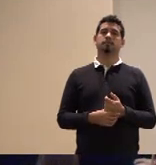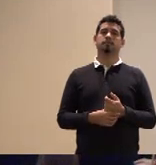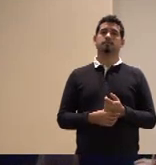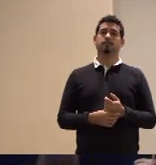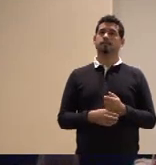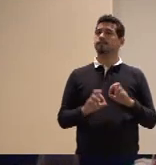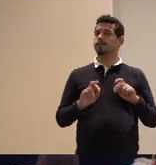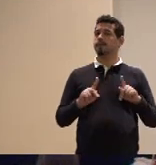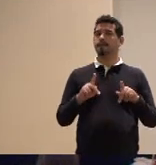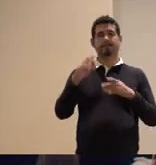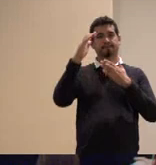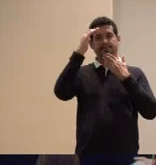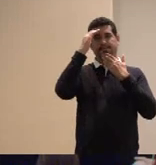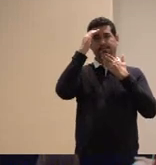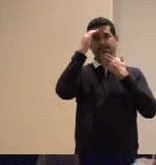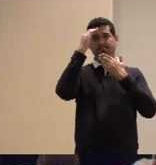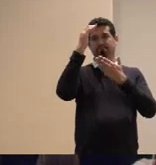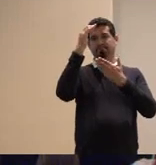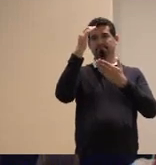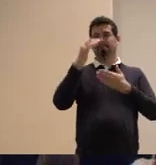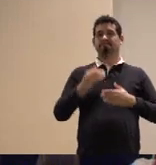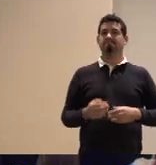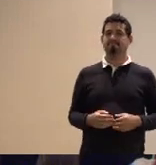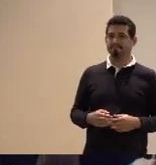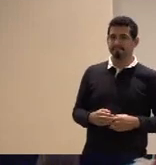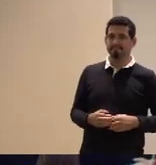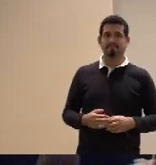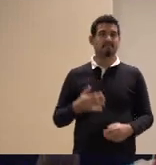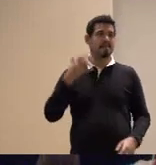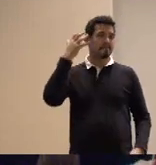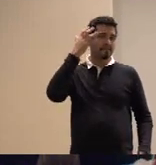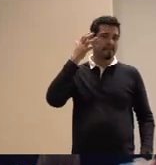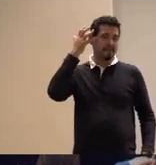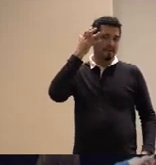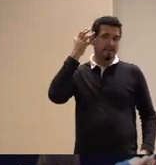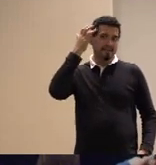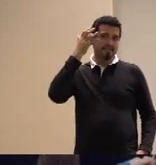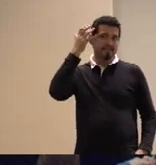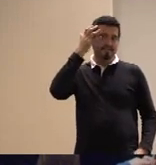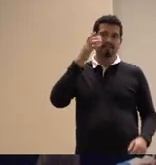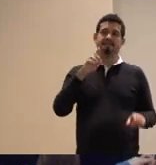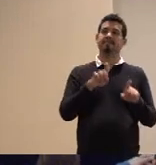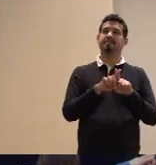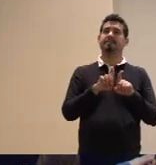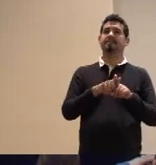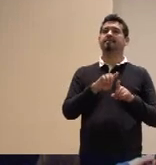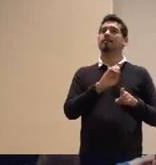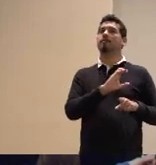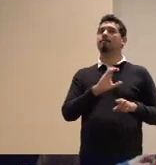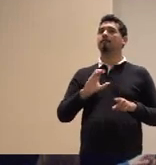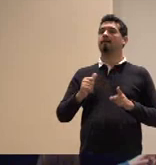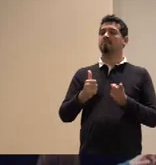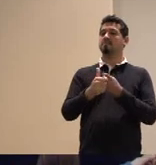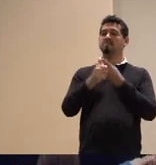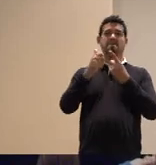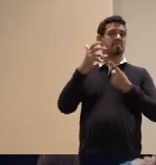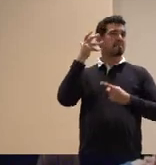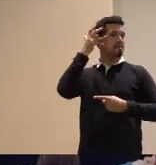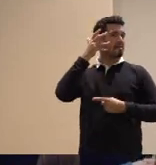Muito bem, senhoras e senhores, agradecemos as palestrantes, a coordenadora de mesa, pela primeira palestra do